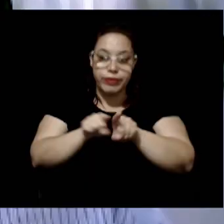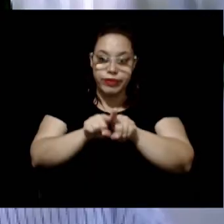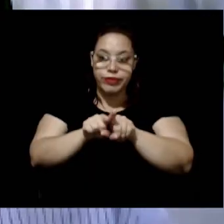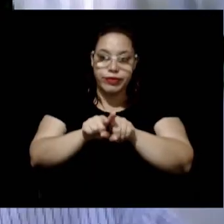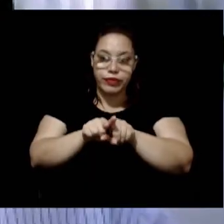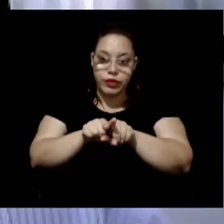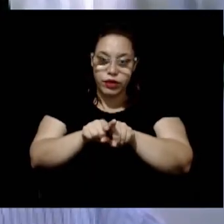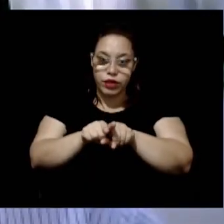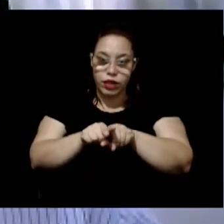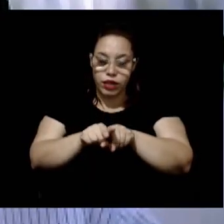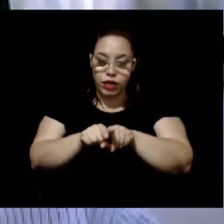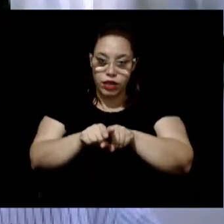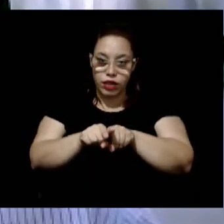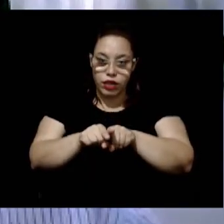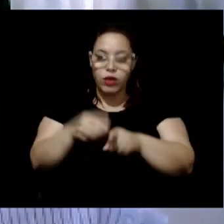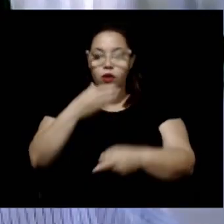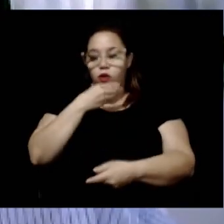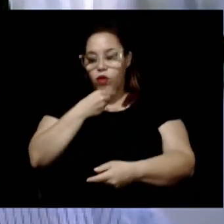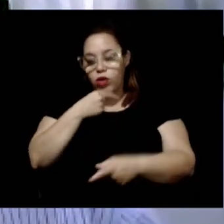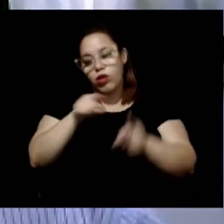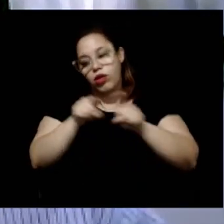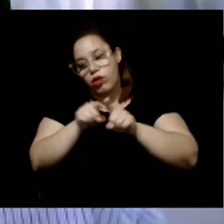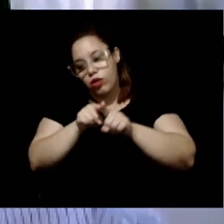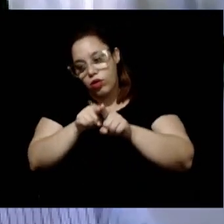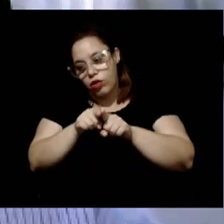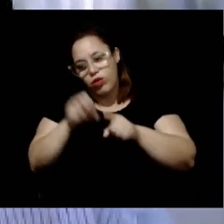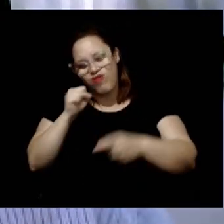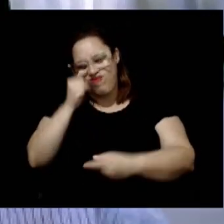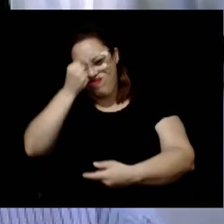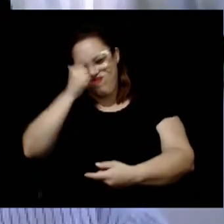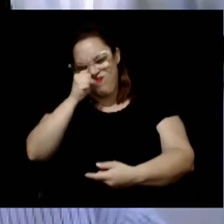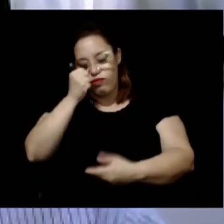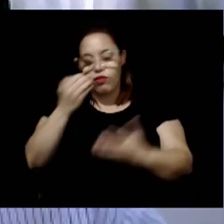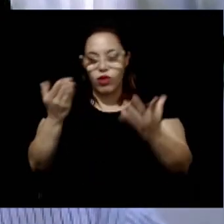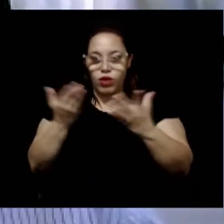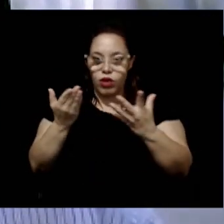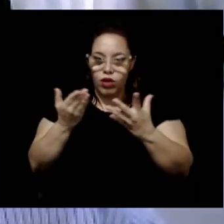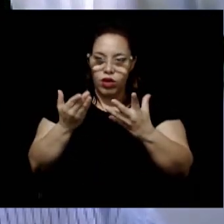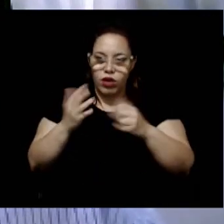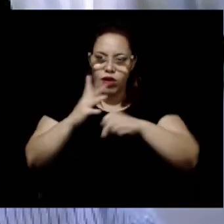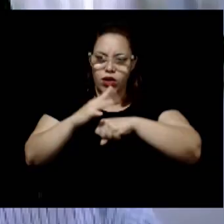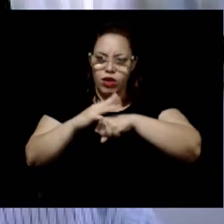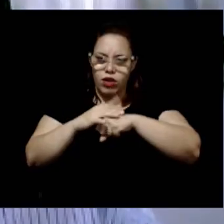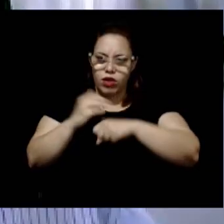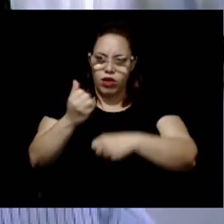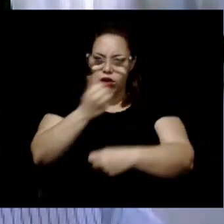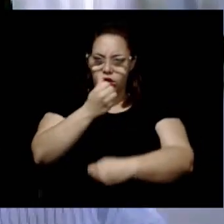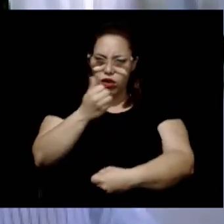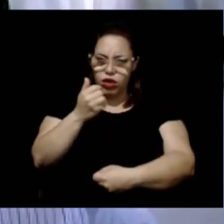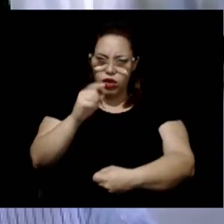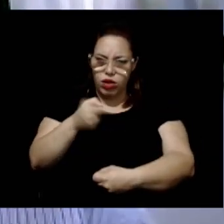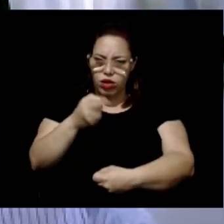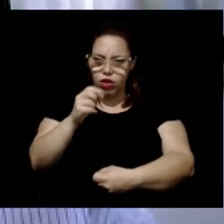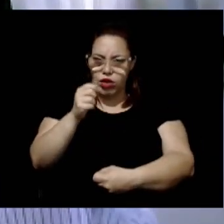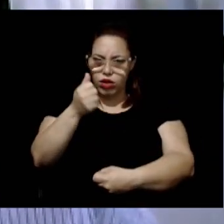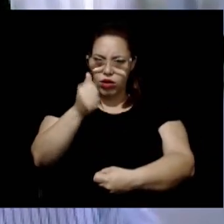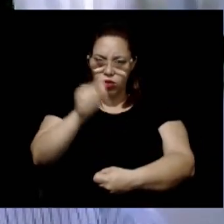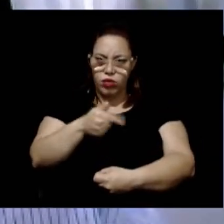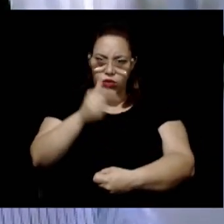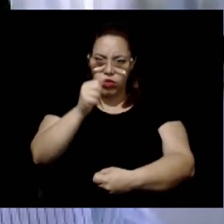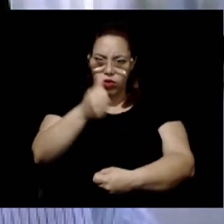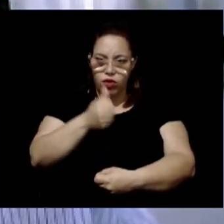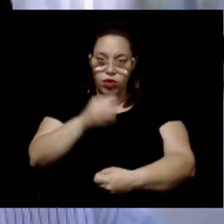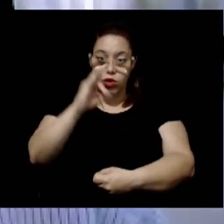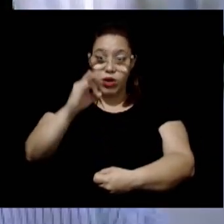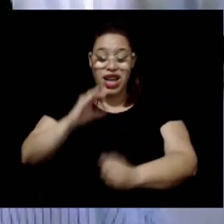homens também têm, e às vezes com gravidade. Hoje a gente está falando de uma doença em torno de 1 a 1,5% da população, o que é muita gente.